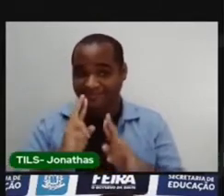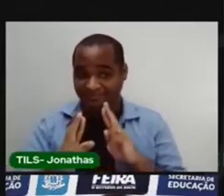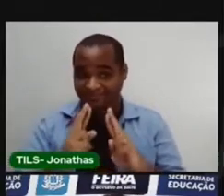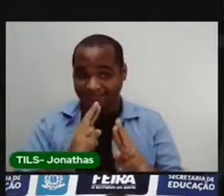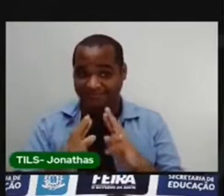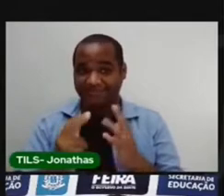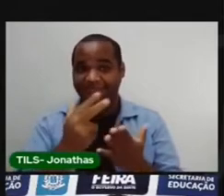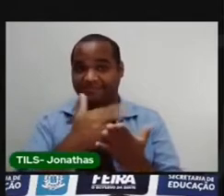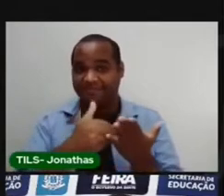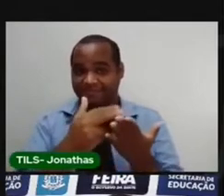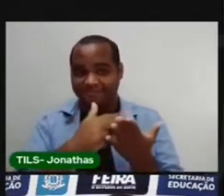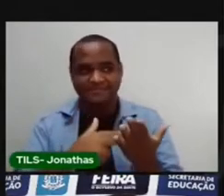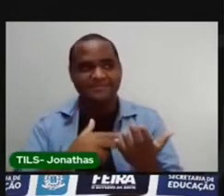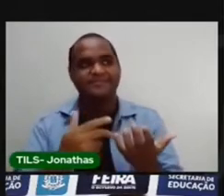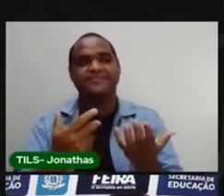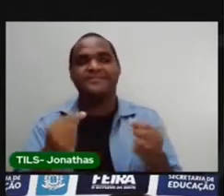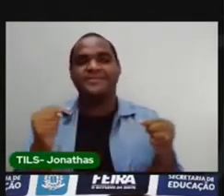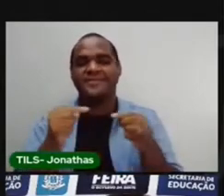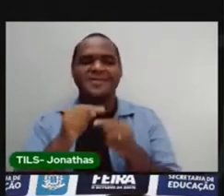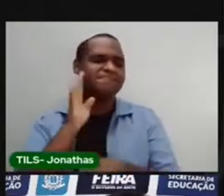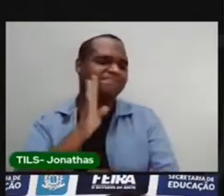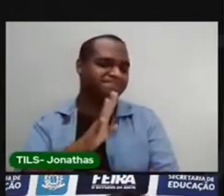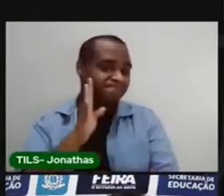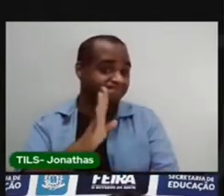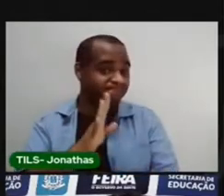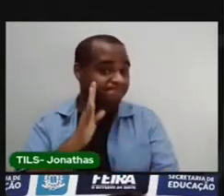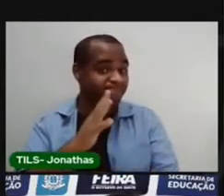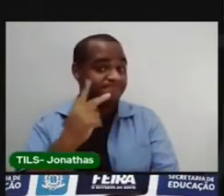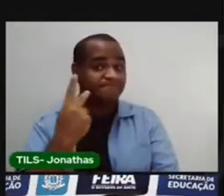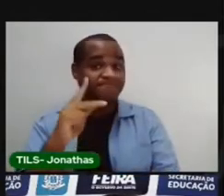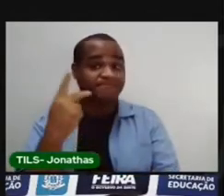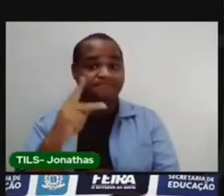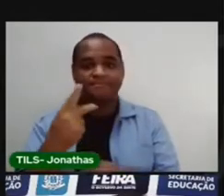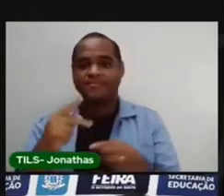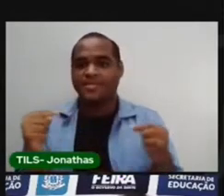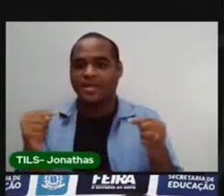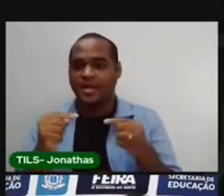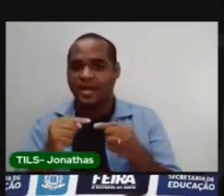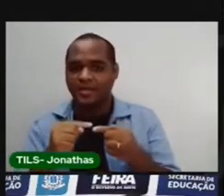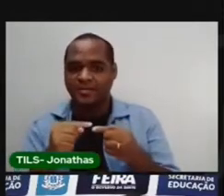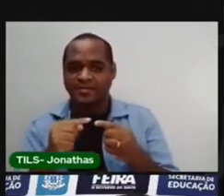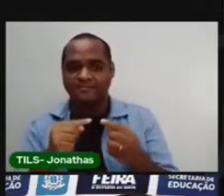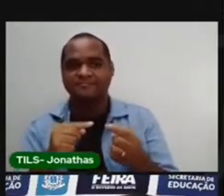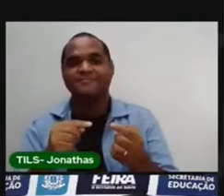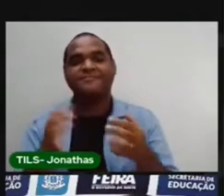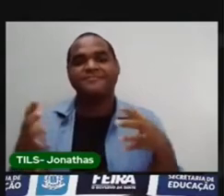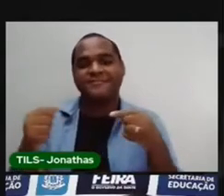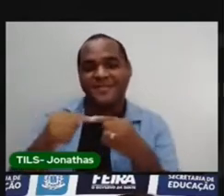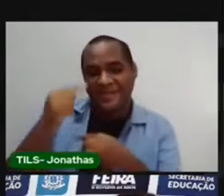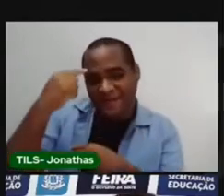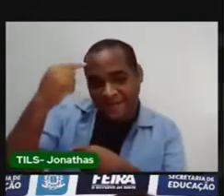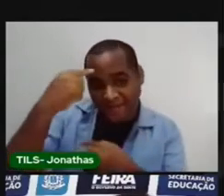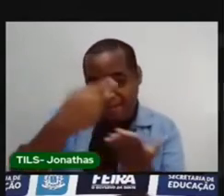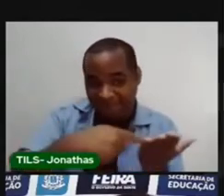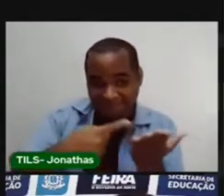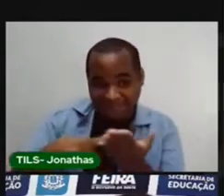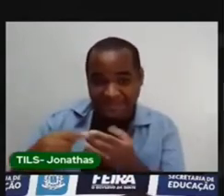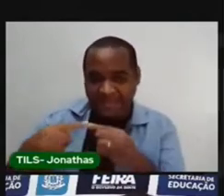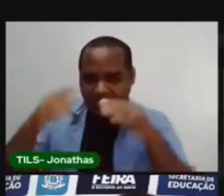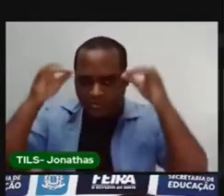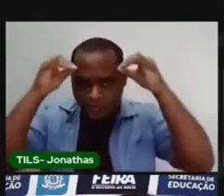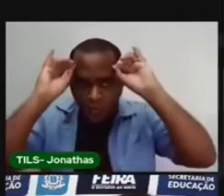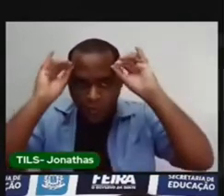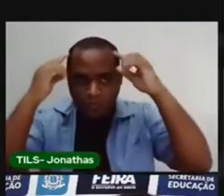atividade bem legal de artes. A nossa parlenda falou sobre o touro. Lembra que o touro